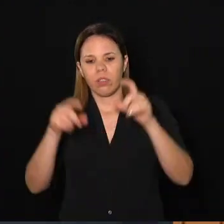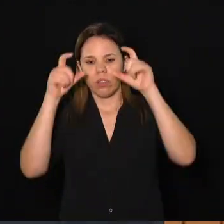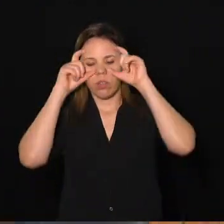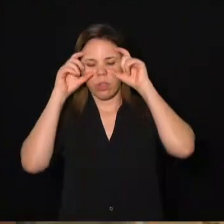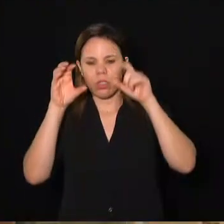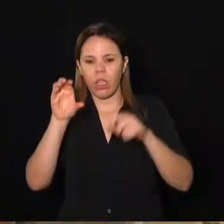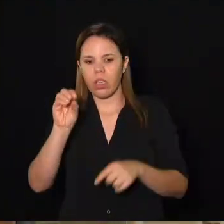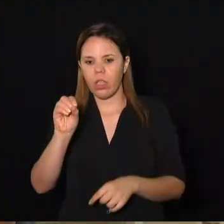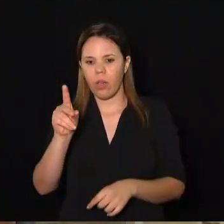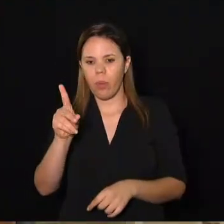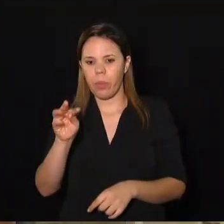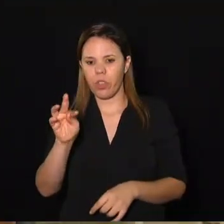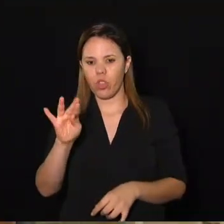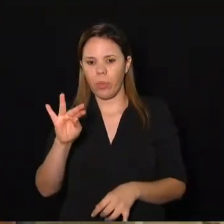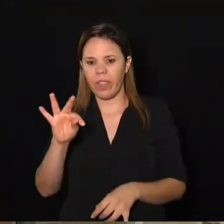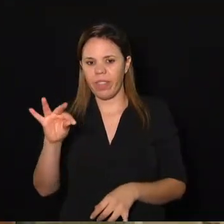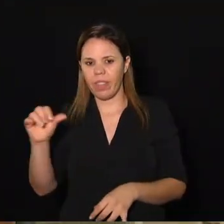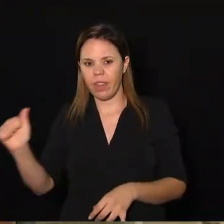Paulo